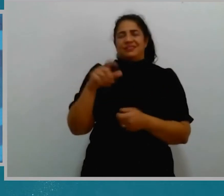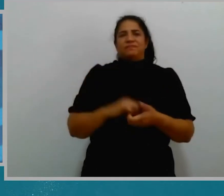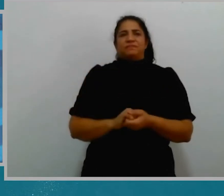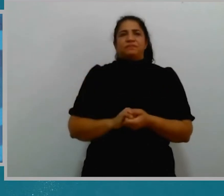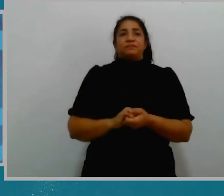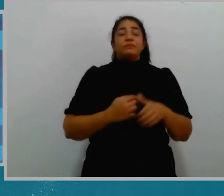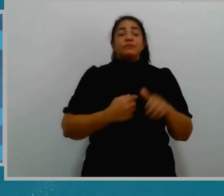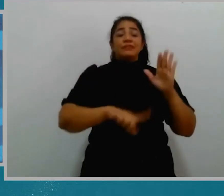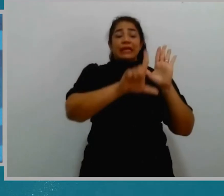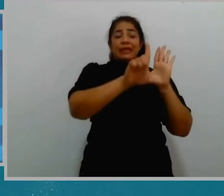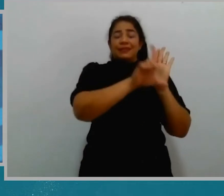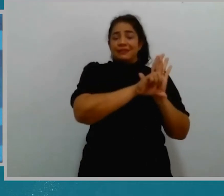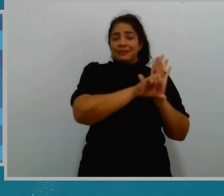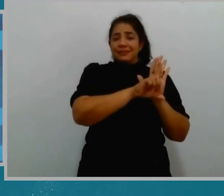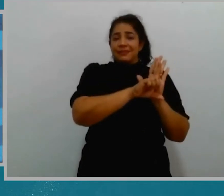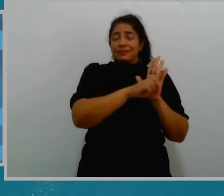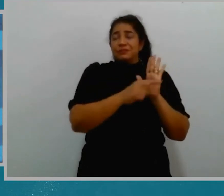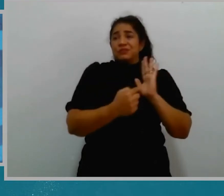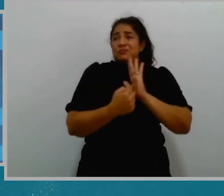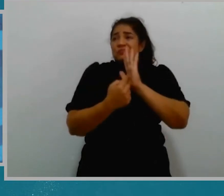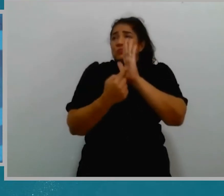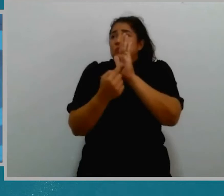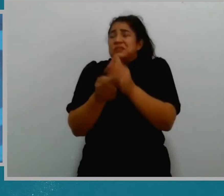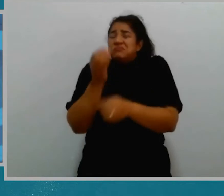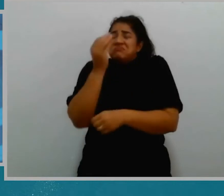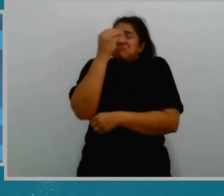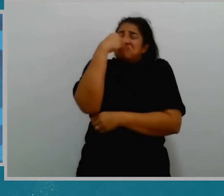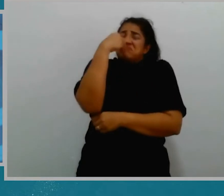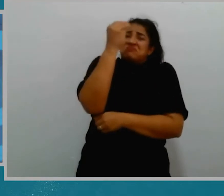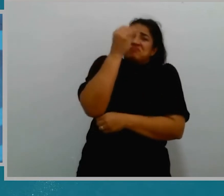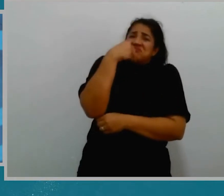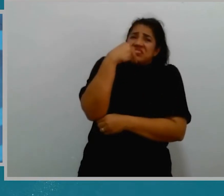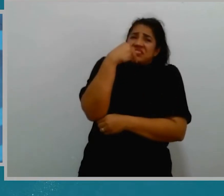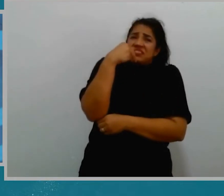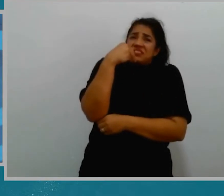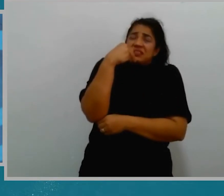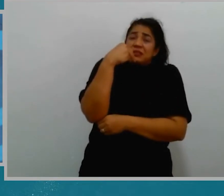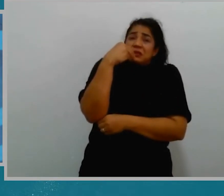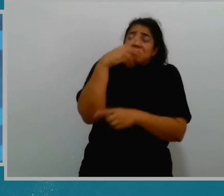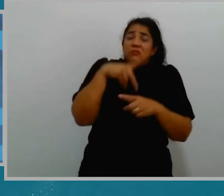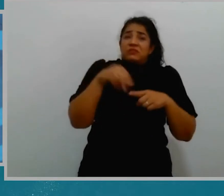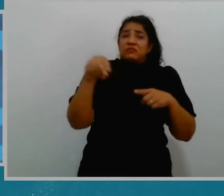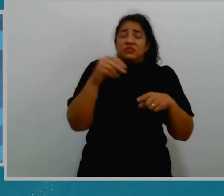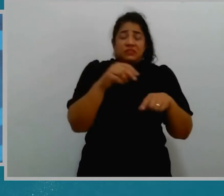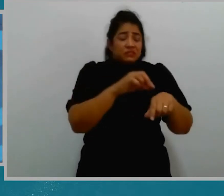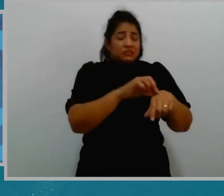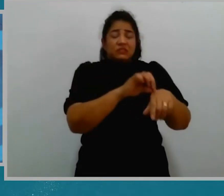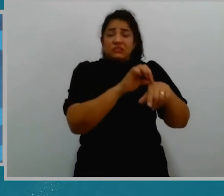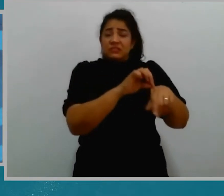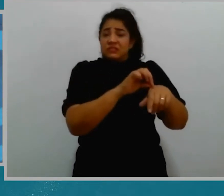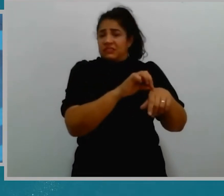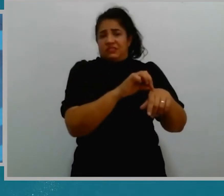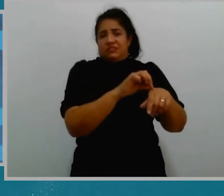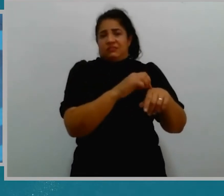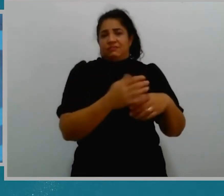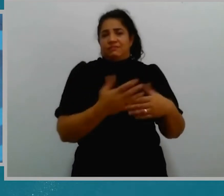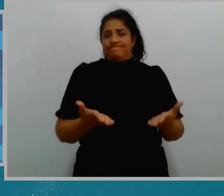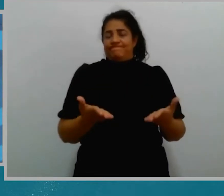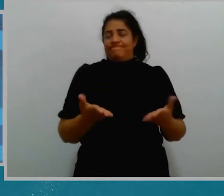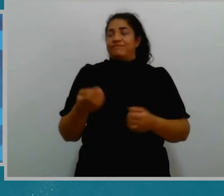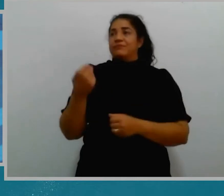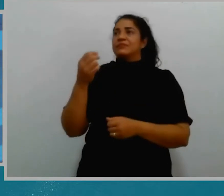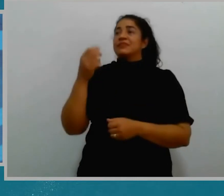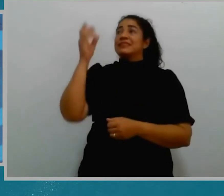se mostra fragilizada para lidar com a nossa carne. Então, Deus enviou o seu